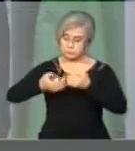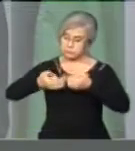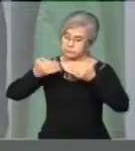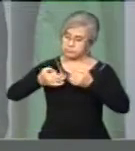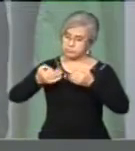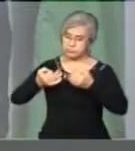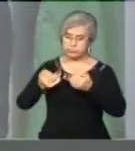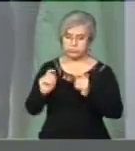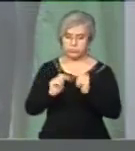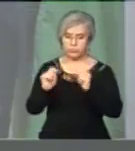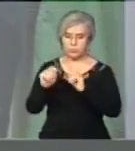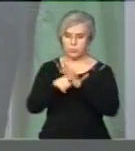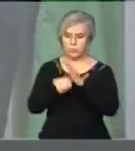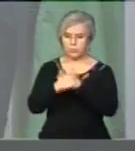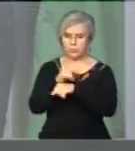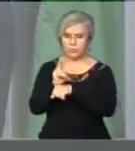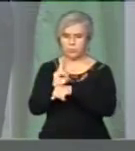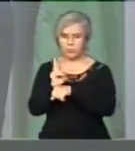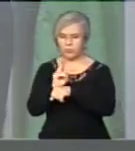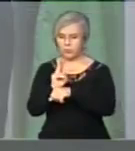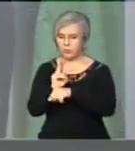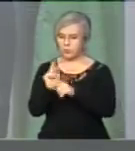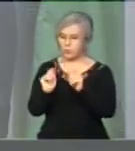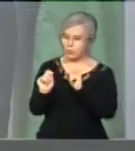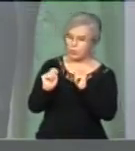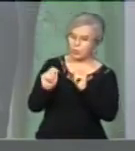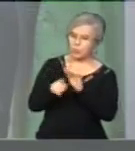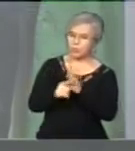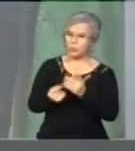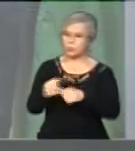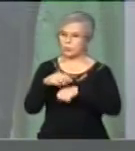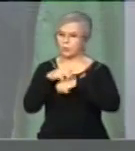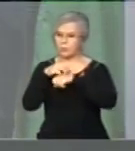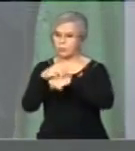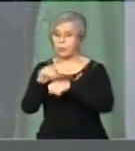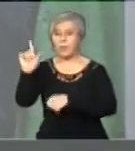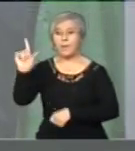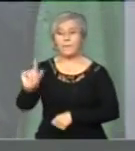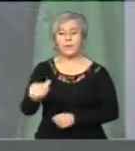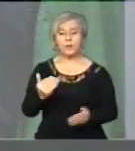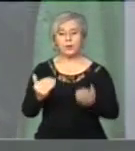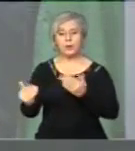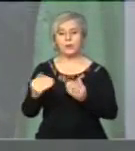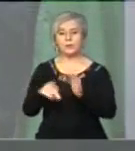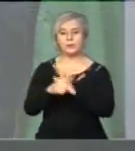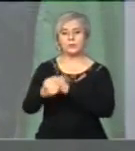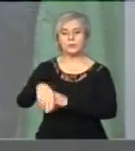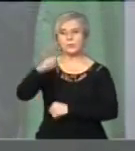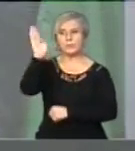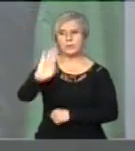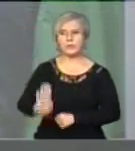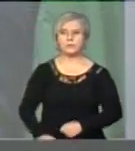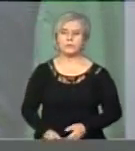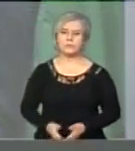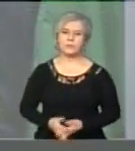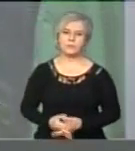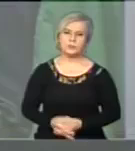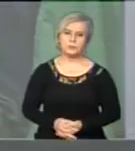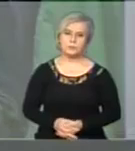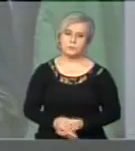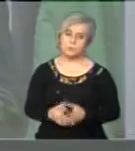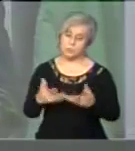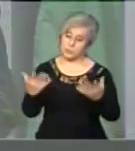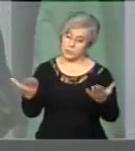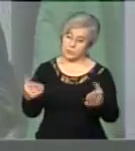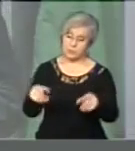de energia, custo de transporte, bem menores do que são encontrados no Brasil. Assim